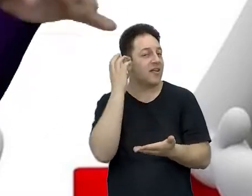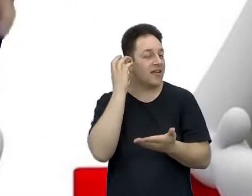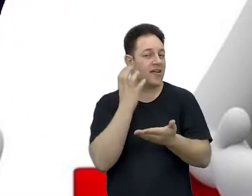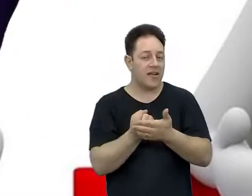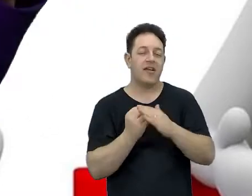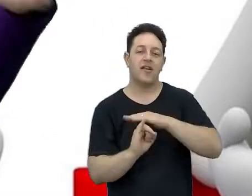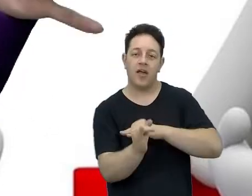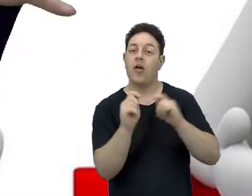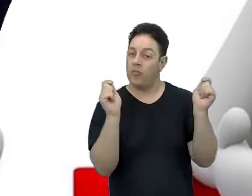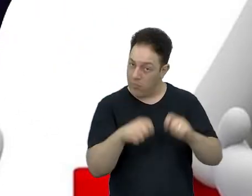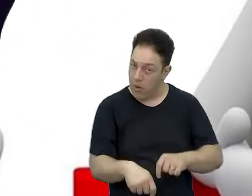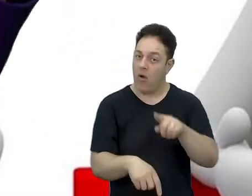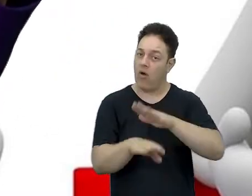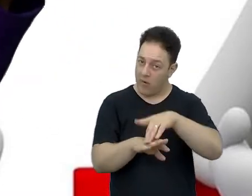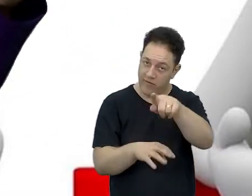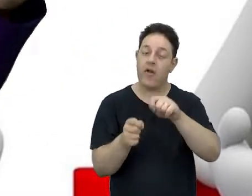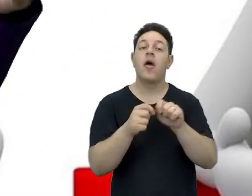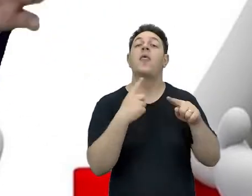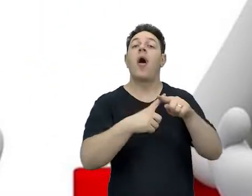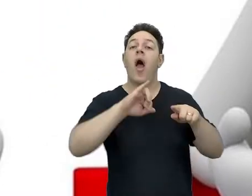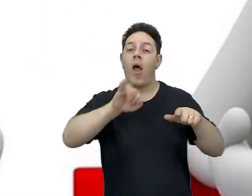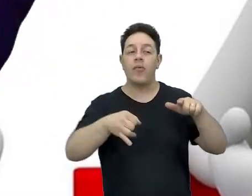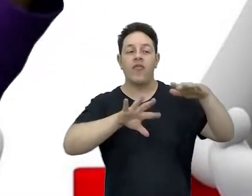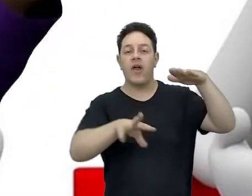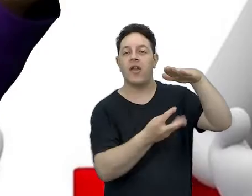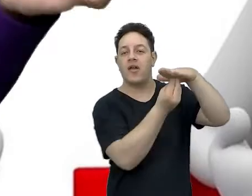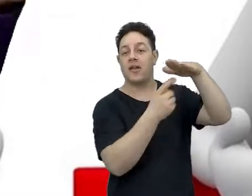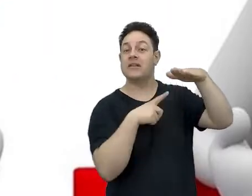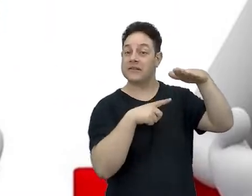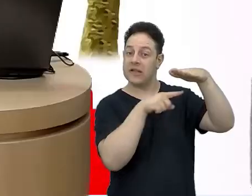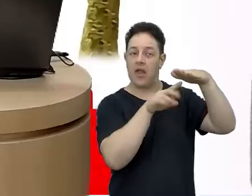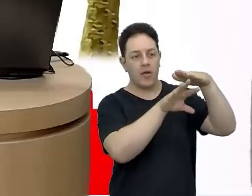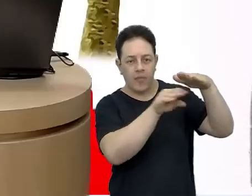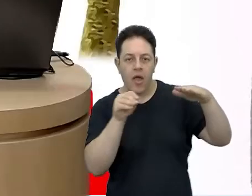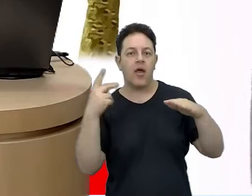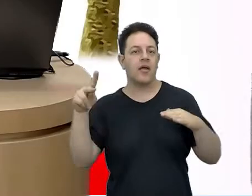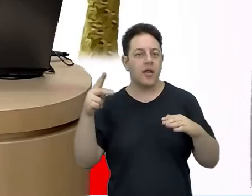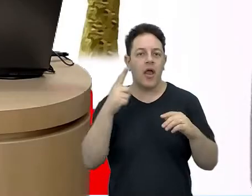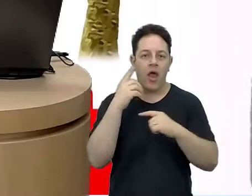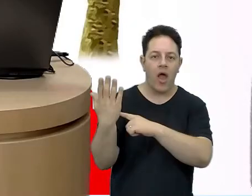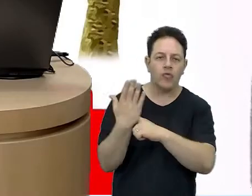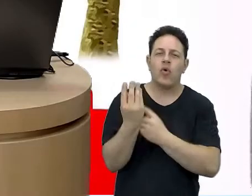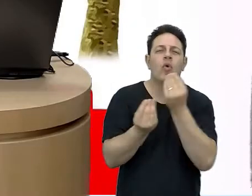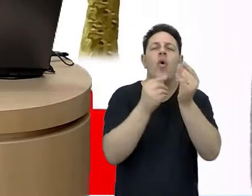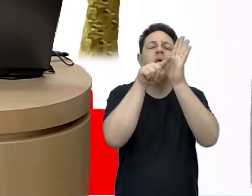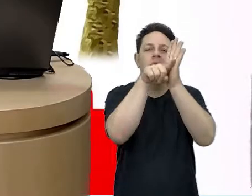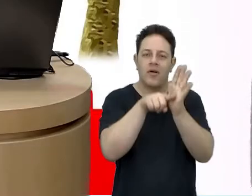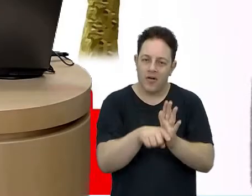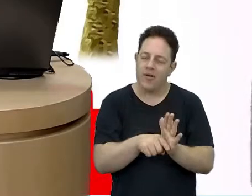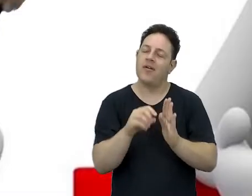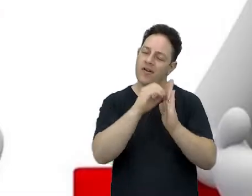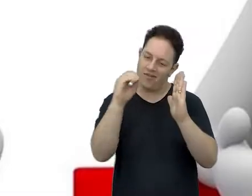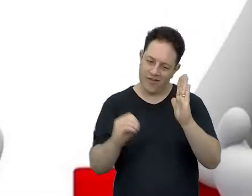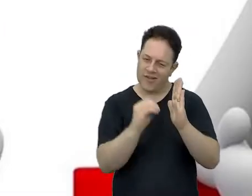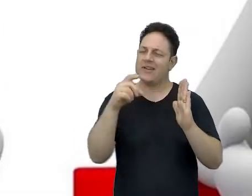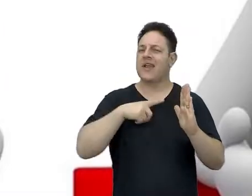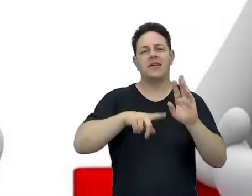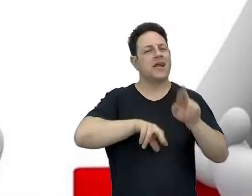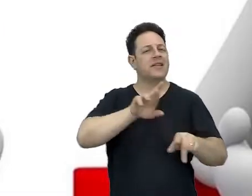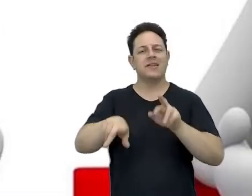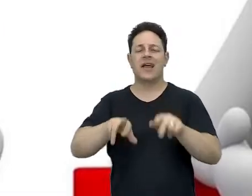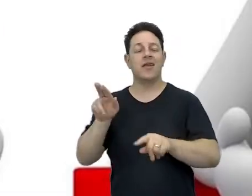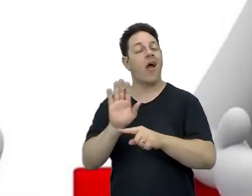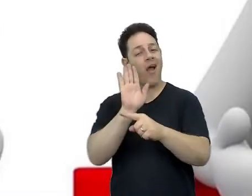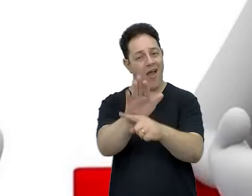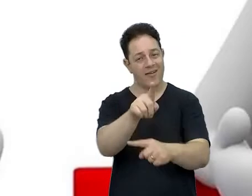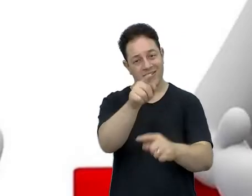outros aprofundamentos, esses outros componentes, mesmo que de outras áreas, o Centro de Mídias oferta todos. Sim, todos. Tá? É bom que vocês saibam disso.